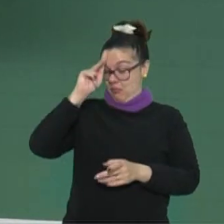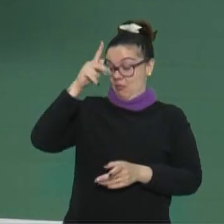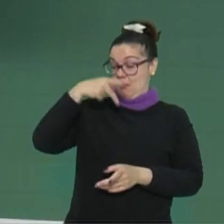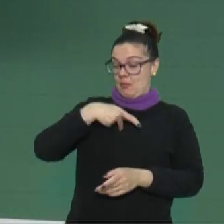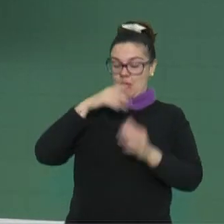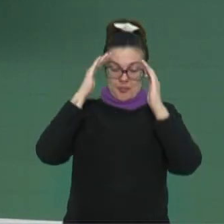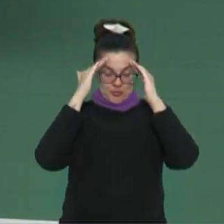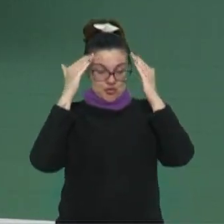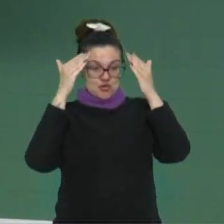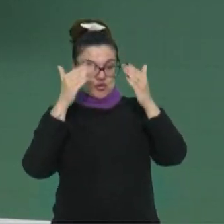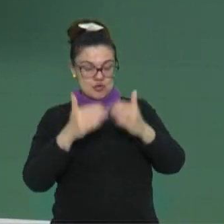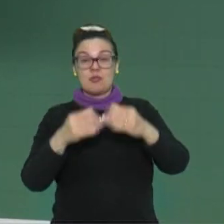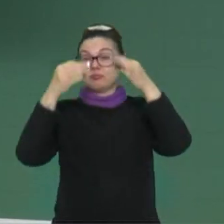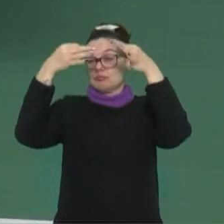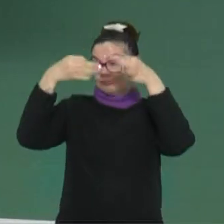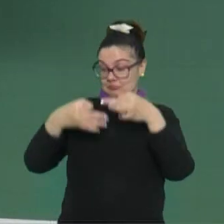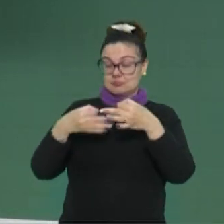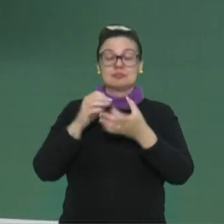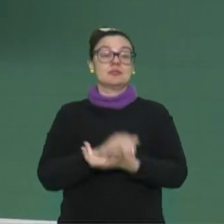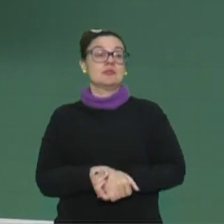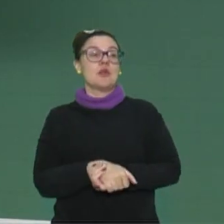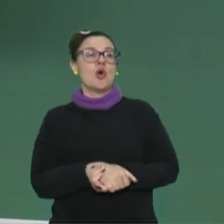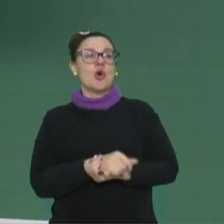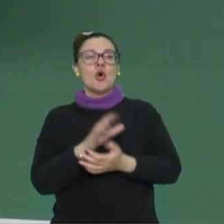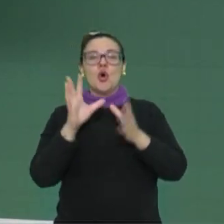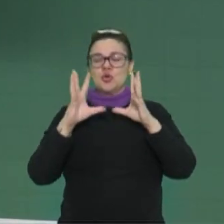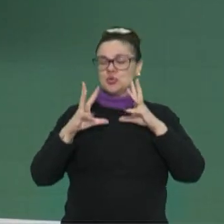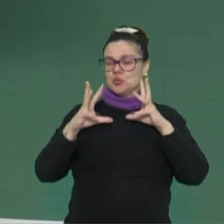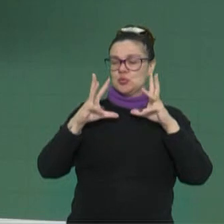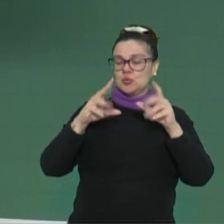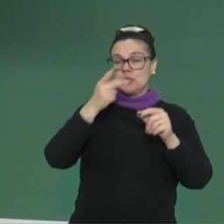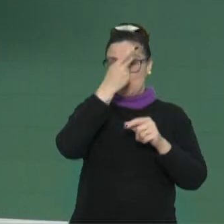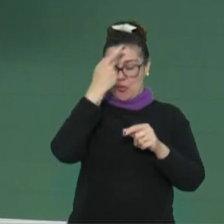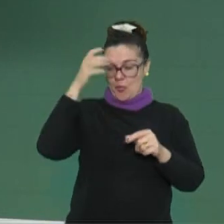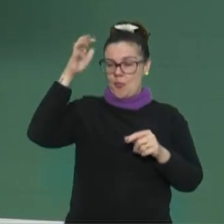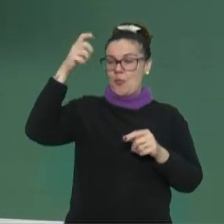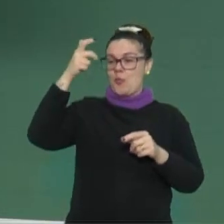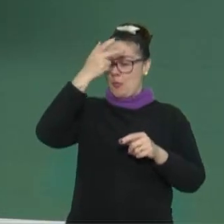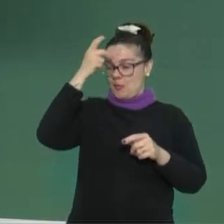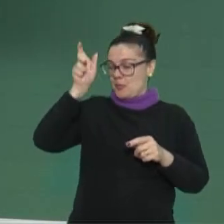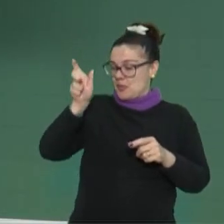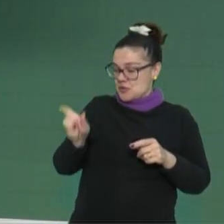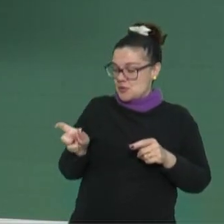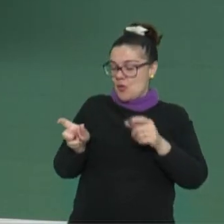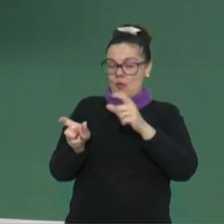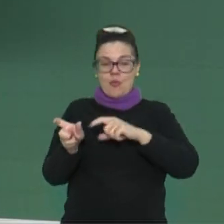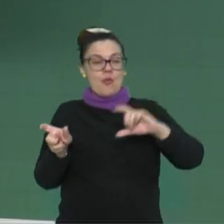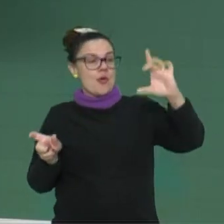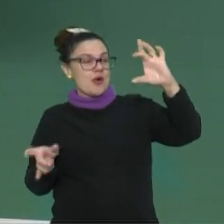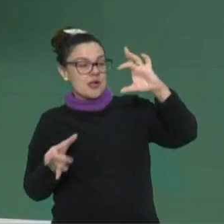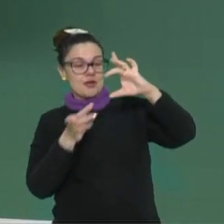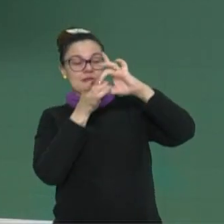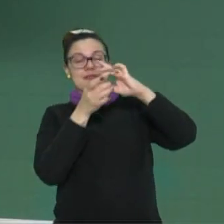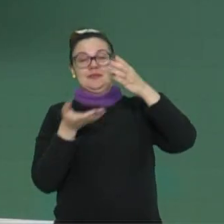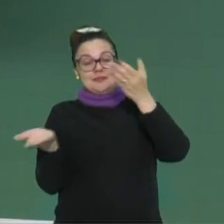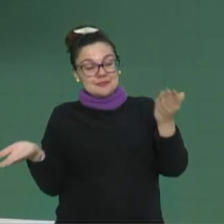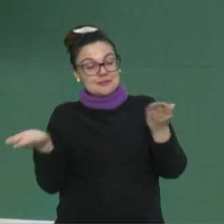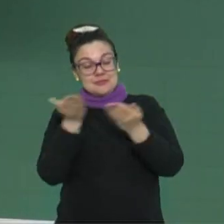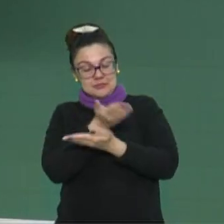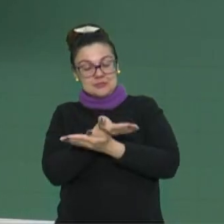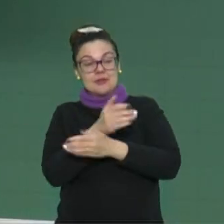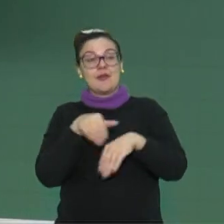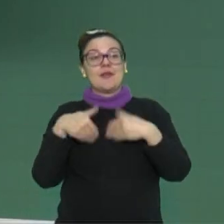e absoluto, né? Então, toda essa noção do ser humano, da coletividade e dos dois interagindo